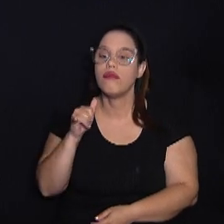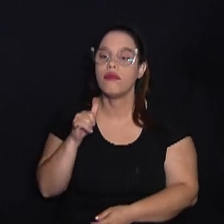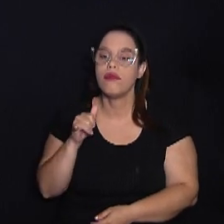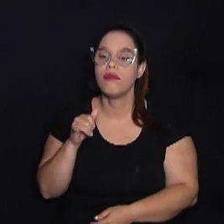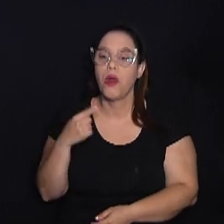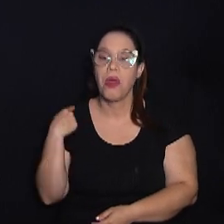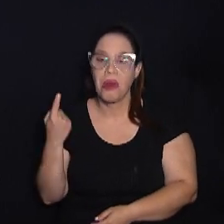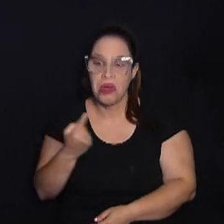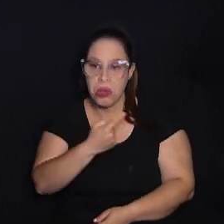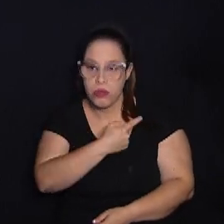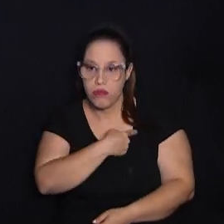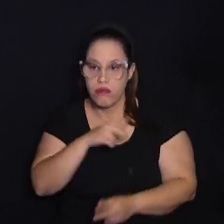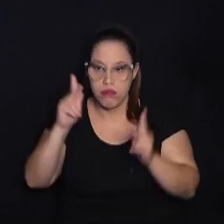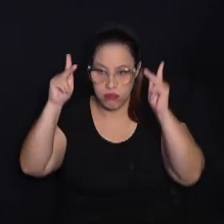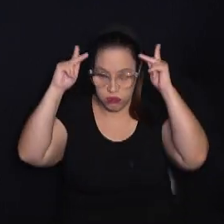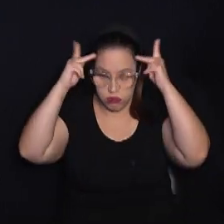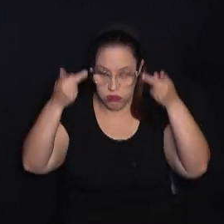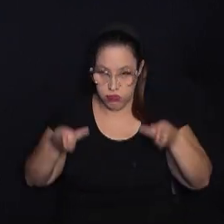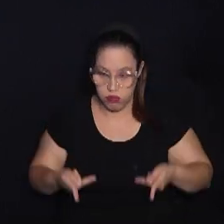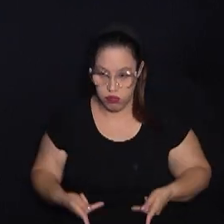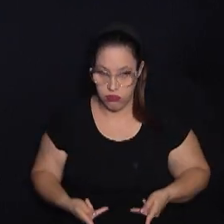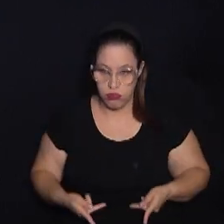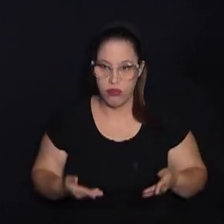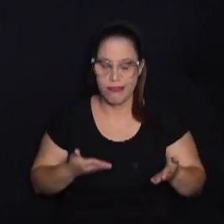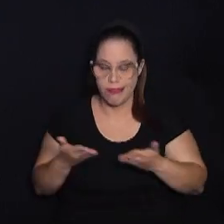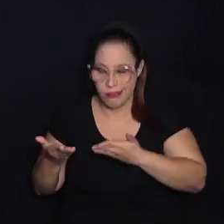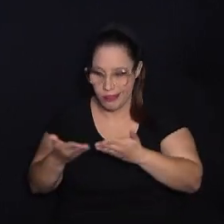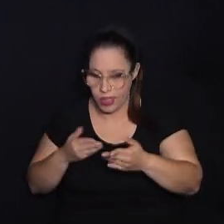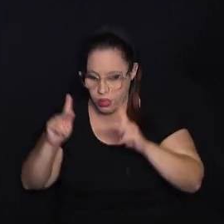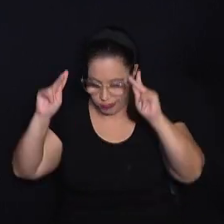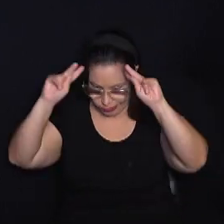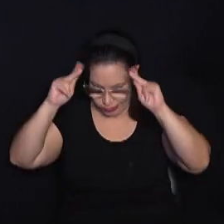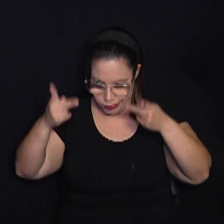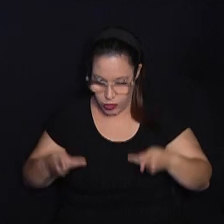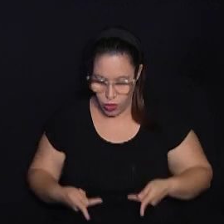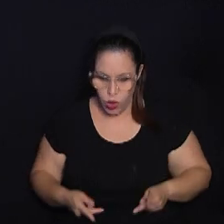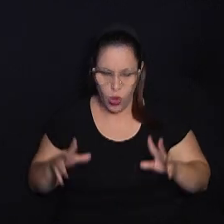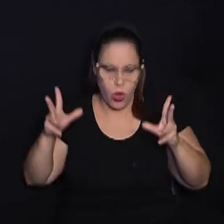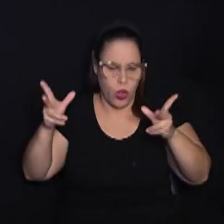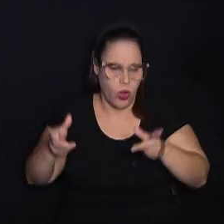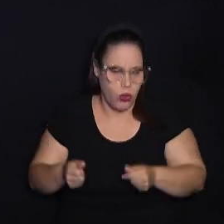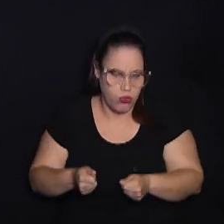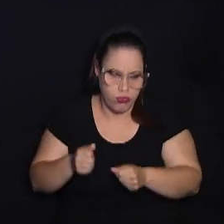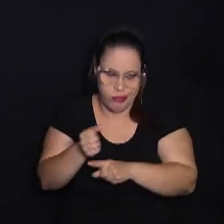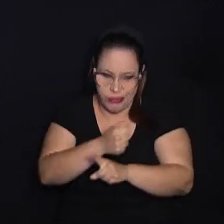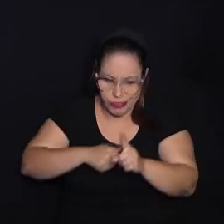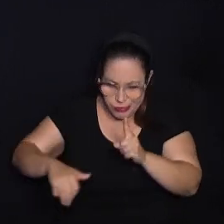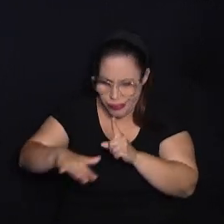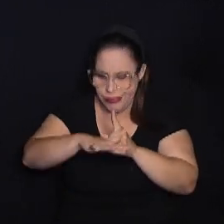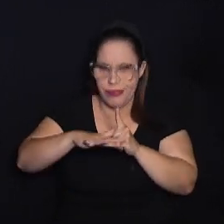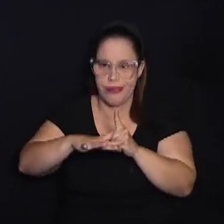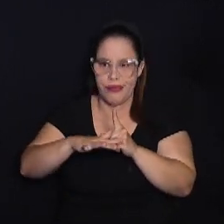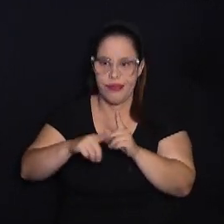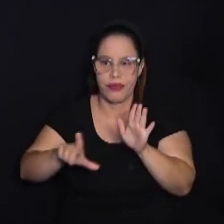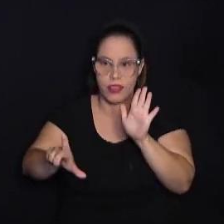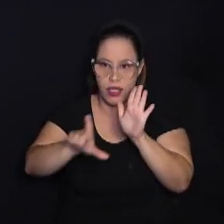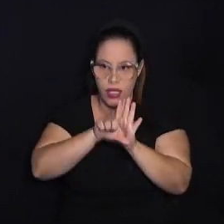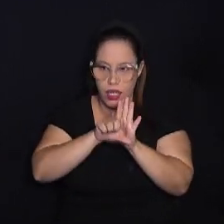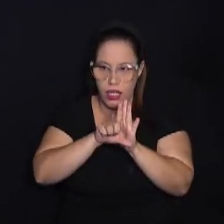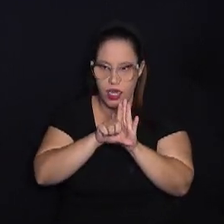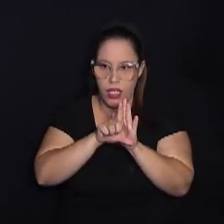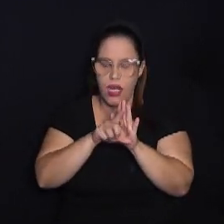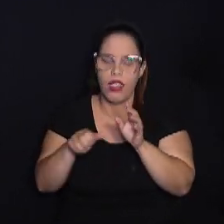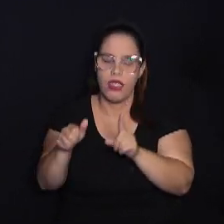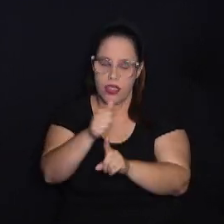somos seres humanos, lidamos com seres humanos, tudo que nós fazemos é para a sociedade. A lei existe para